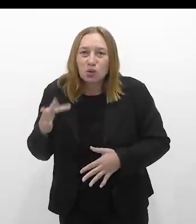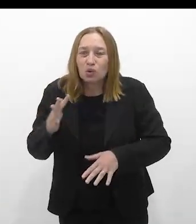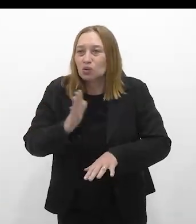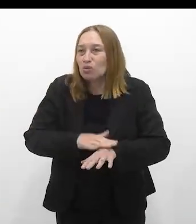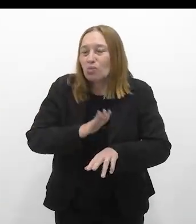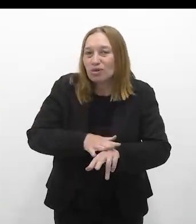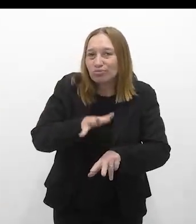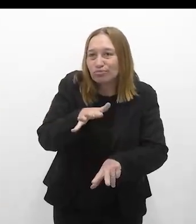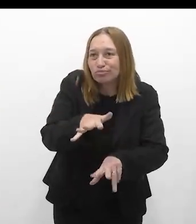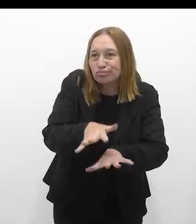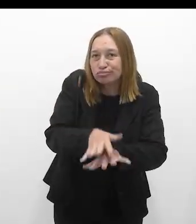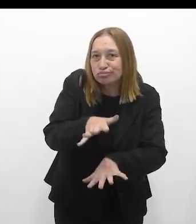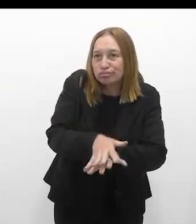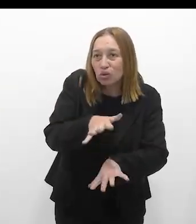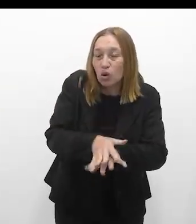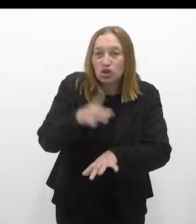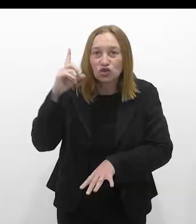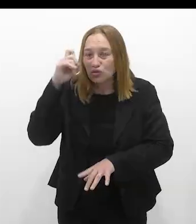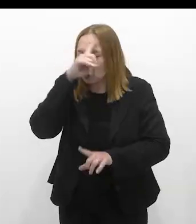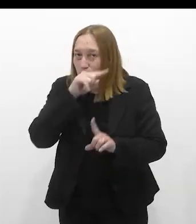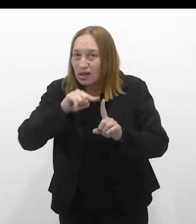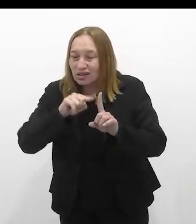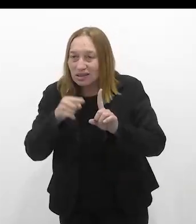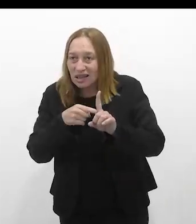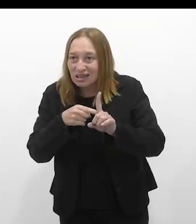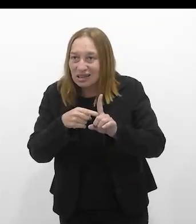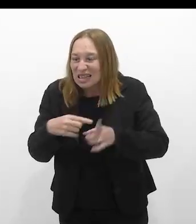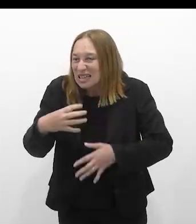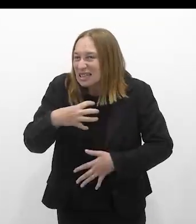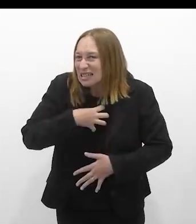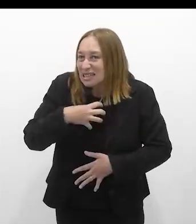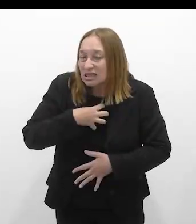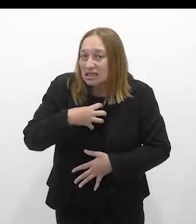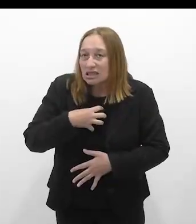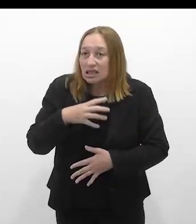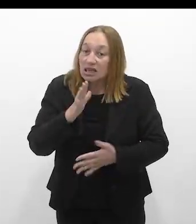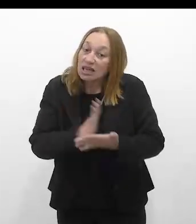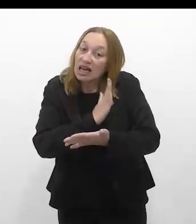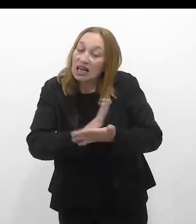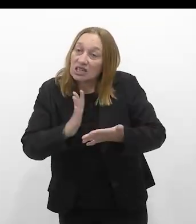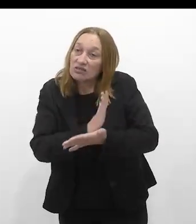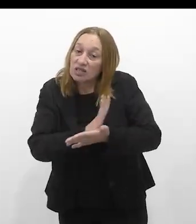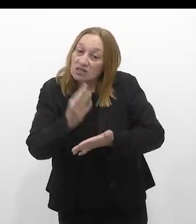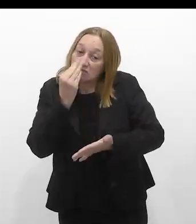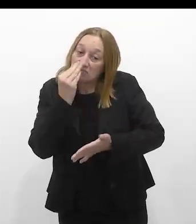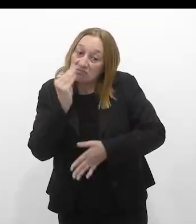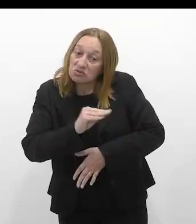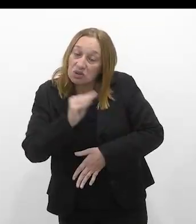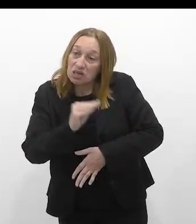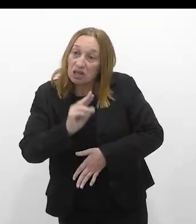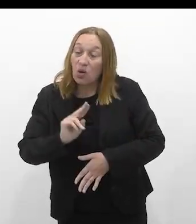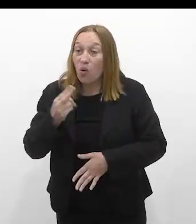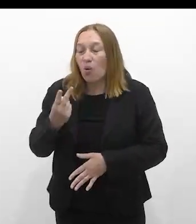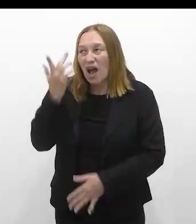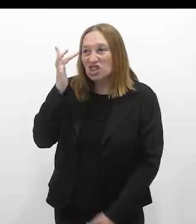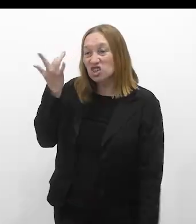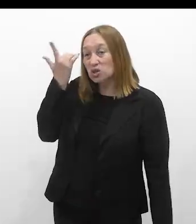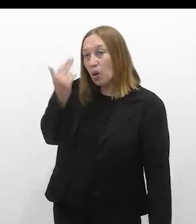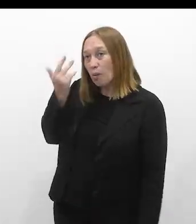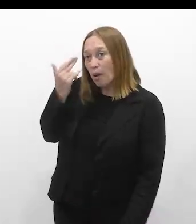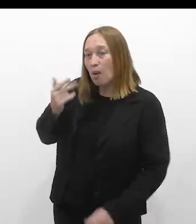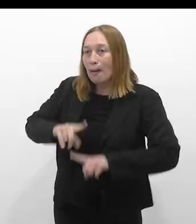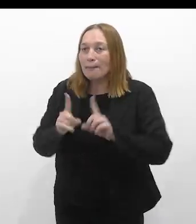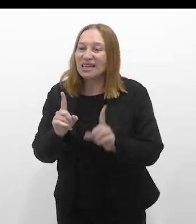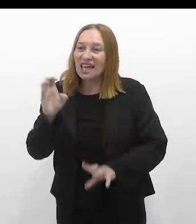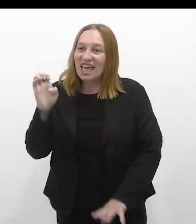relações, dificuldades para engravidar. Sintomas que muitas vezes são ignorados ou tratados como comuns.